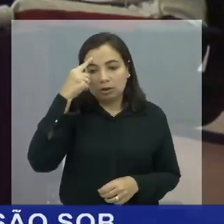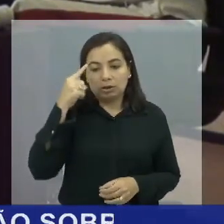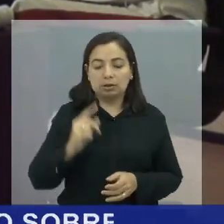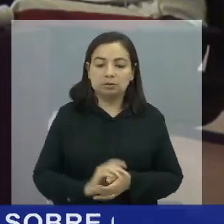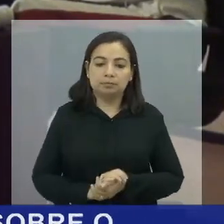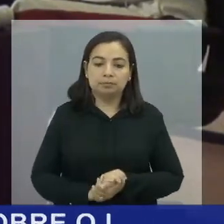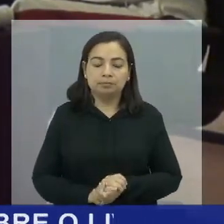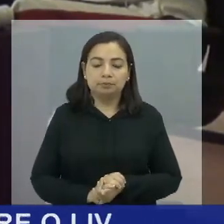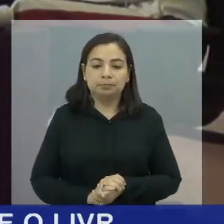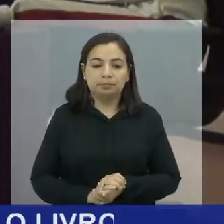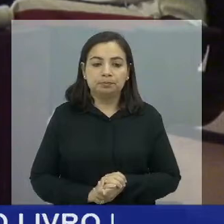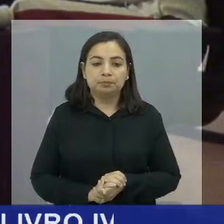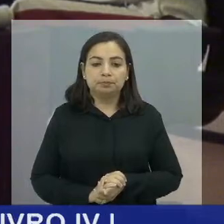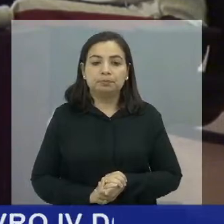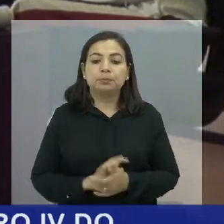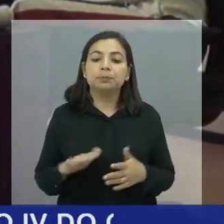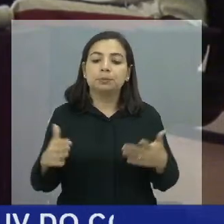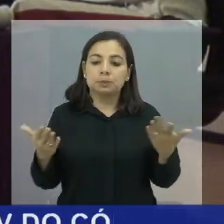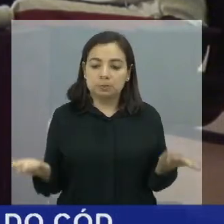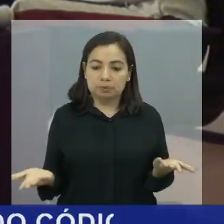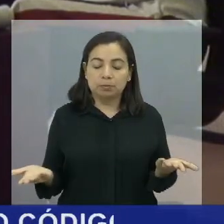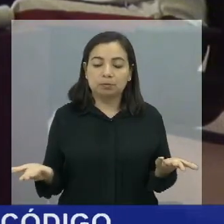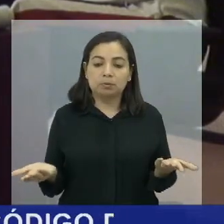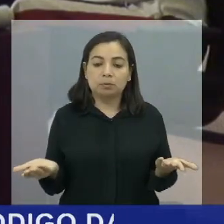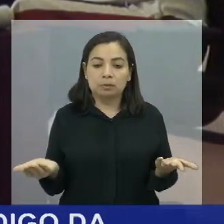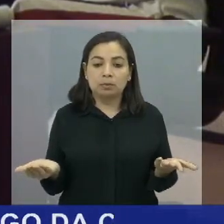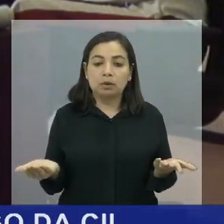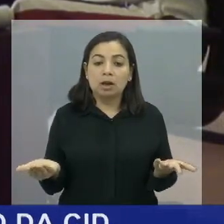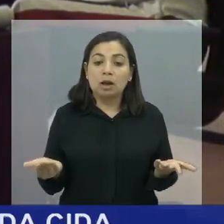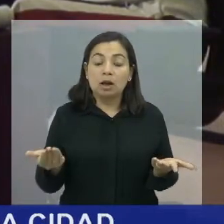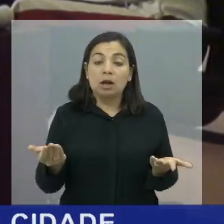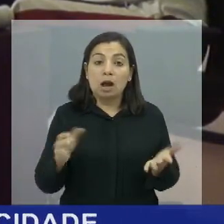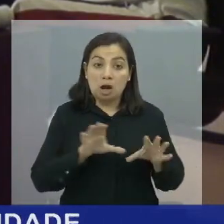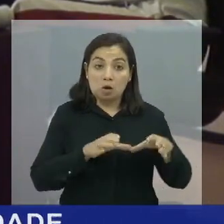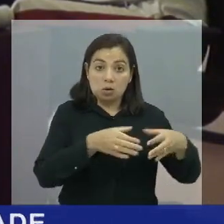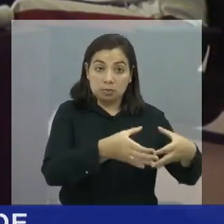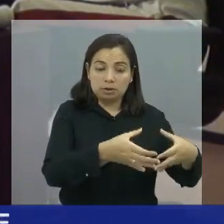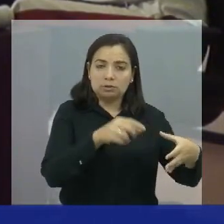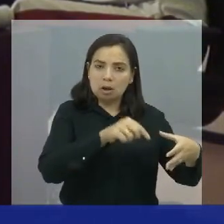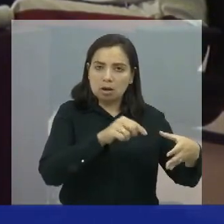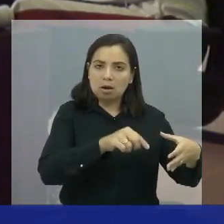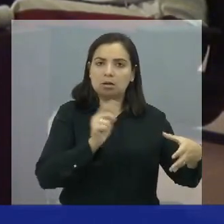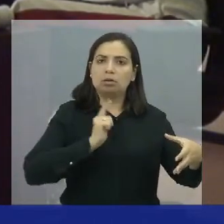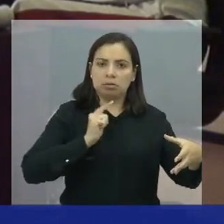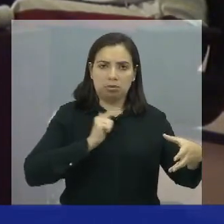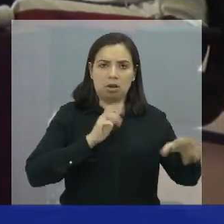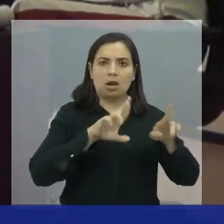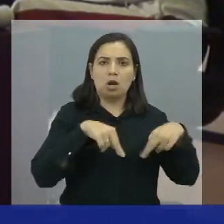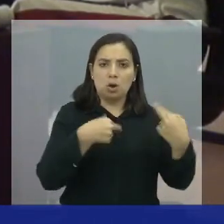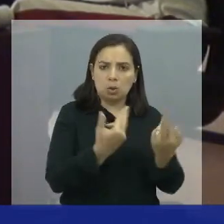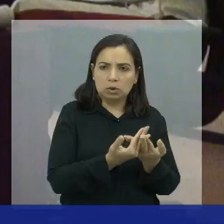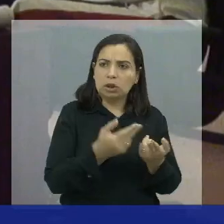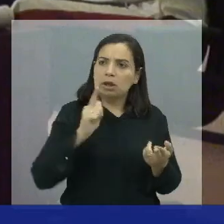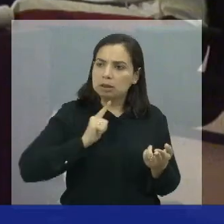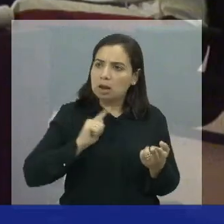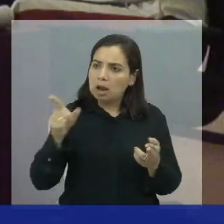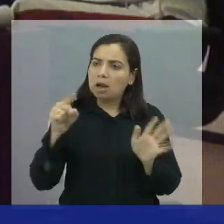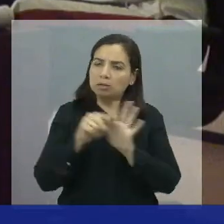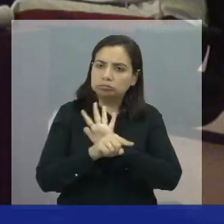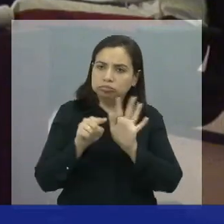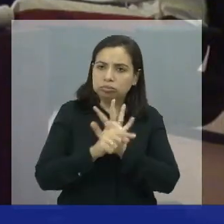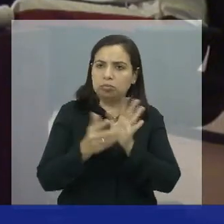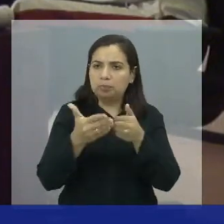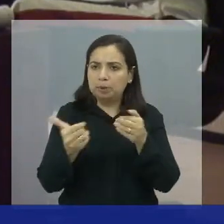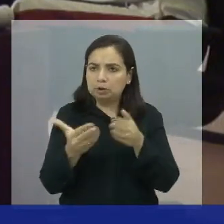Bom, para além disso, a comissão ela tem se reunido de acordo com as demandas, tá? Nos